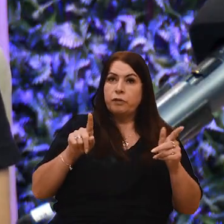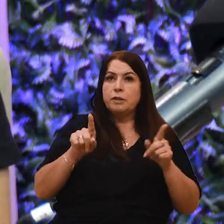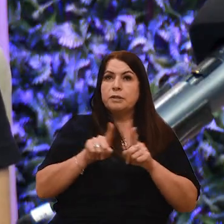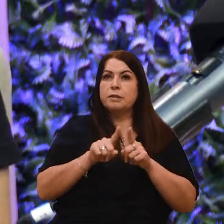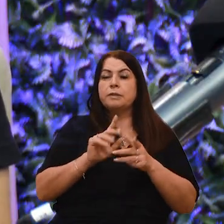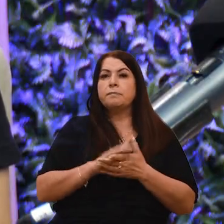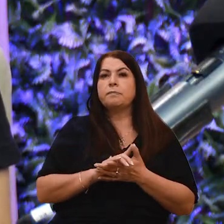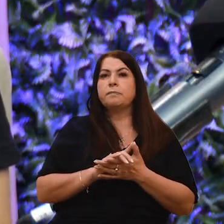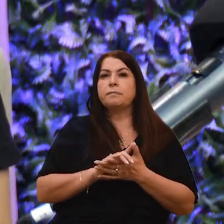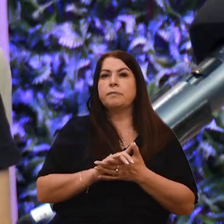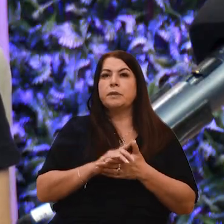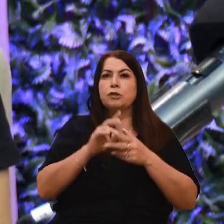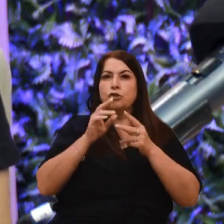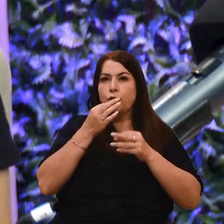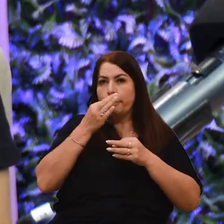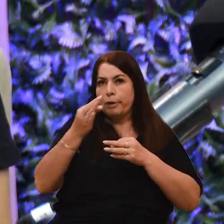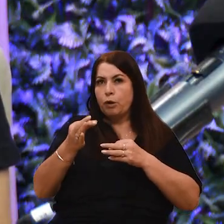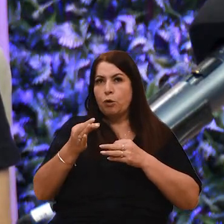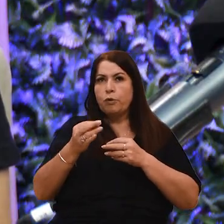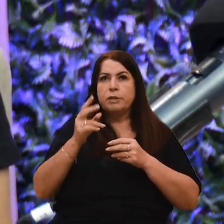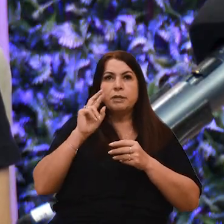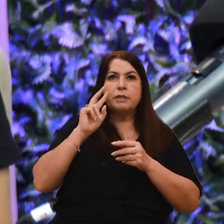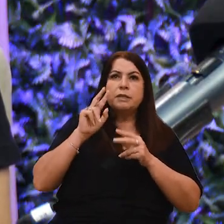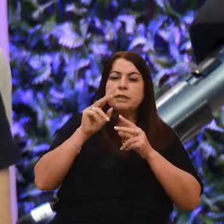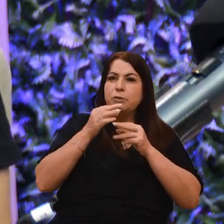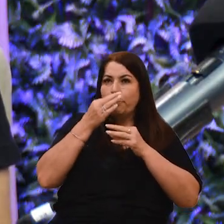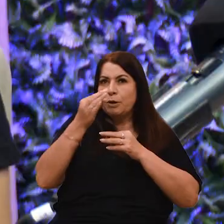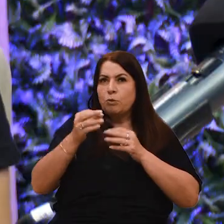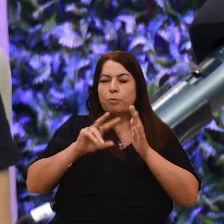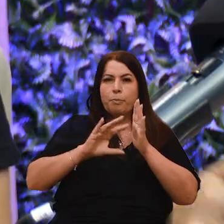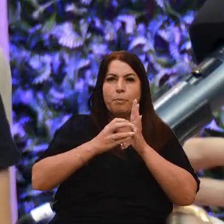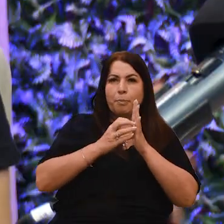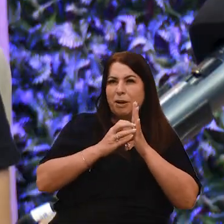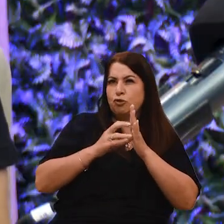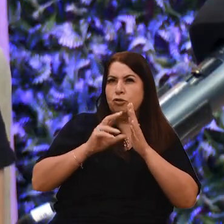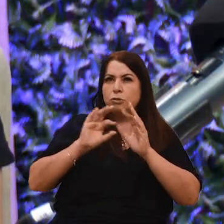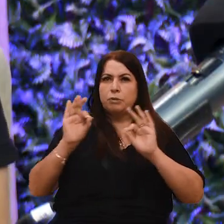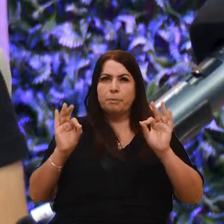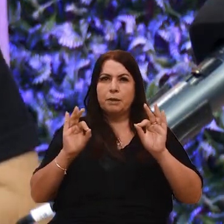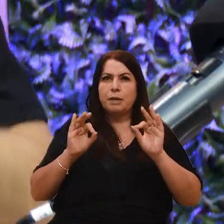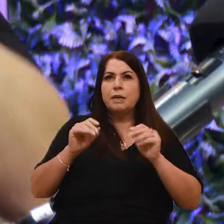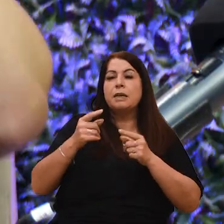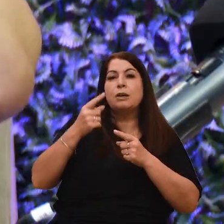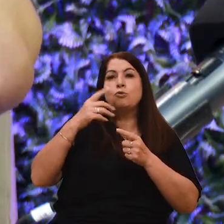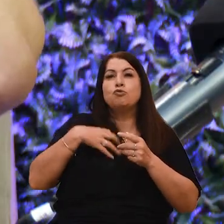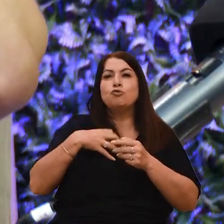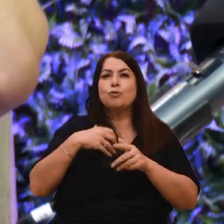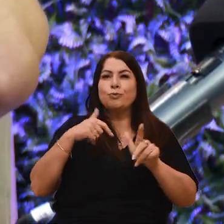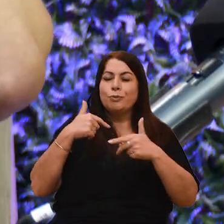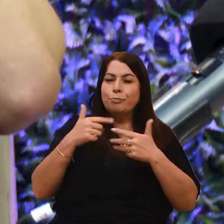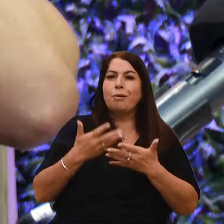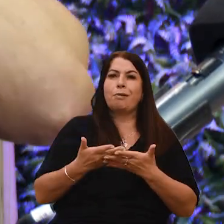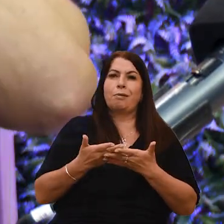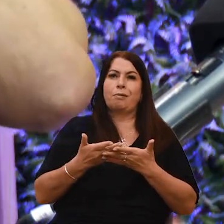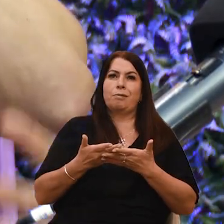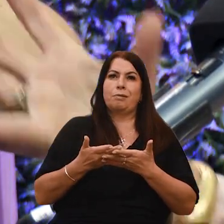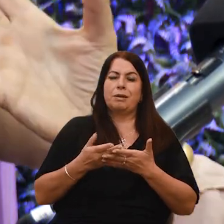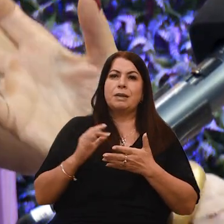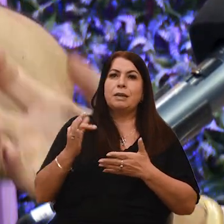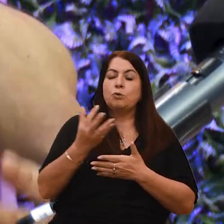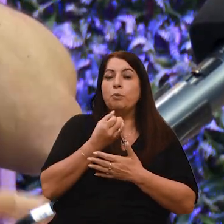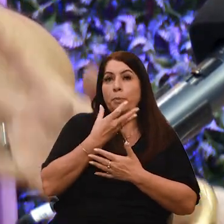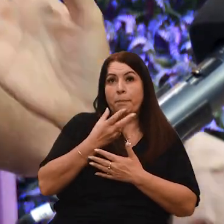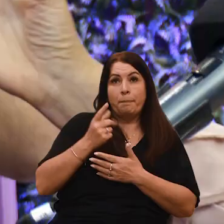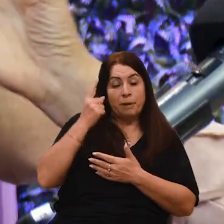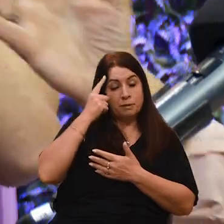tanto entre visões ideológicas, partidárias, mas também a forma de trabalhar. E que está tudo bem